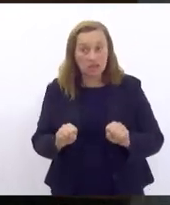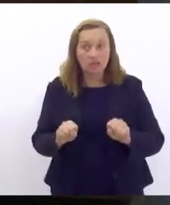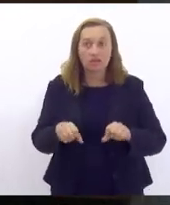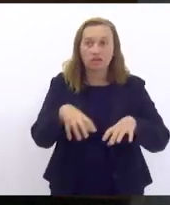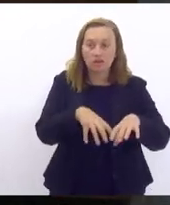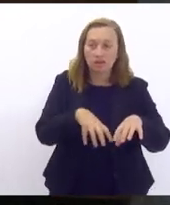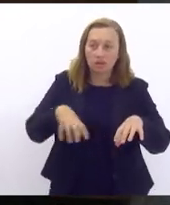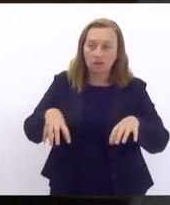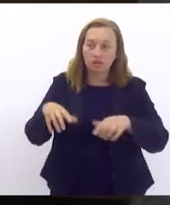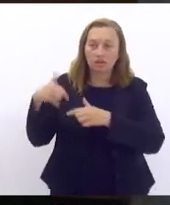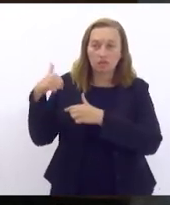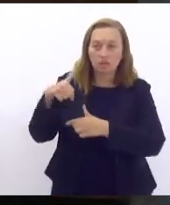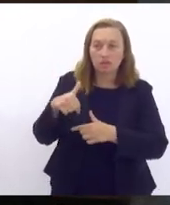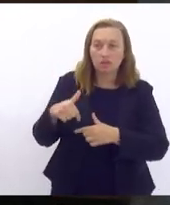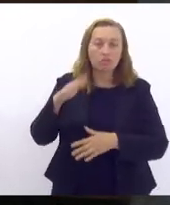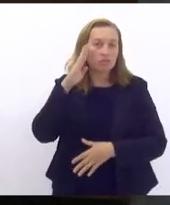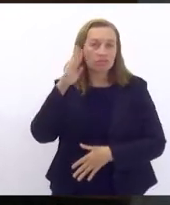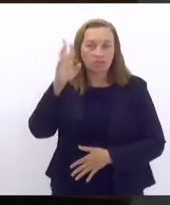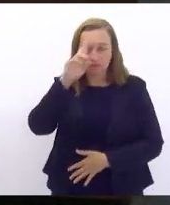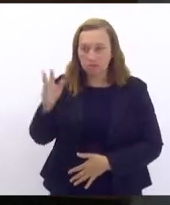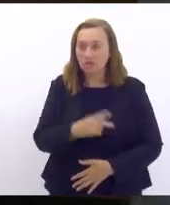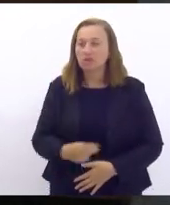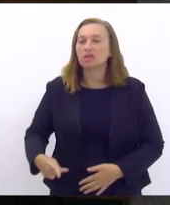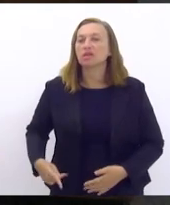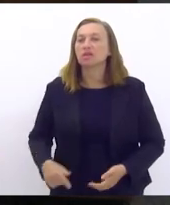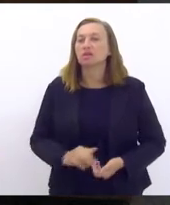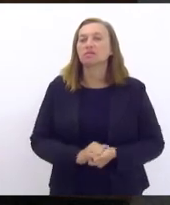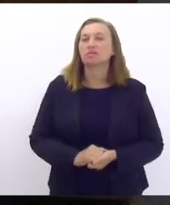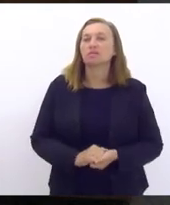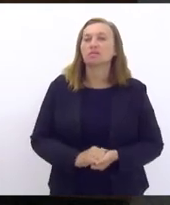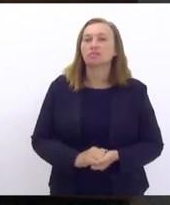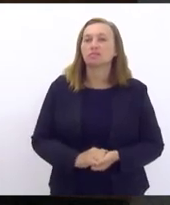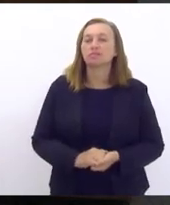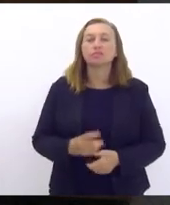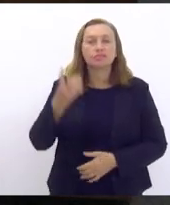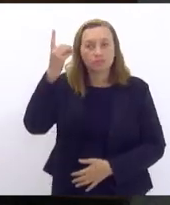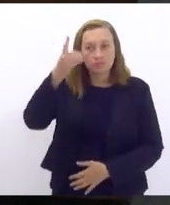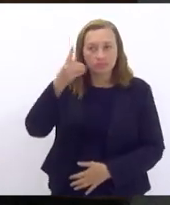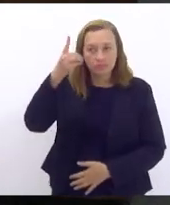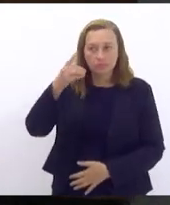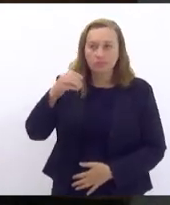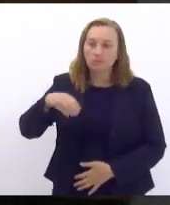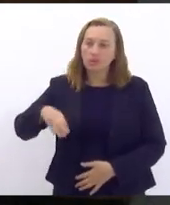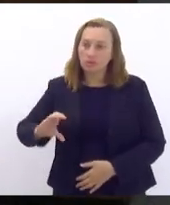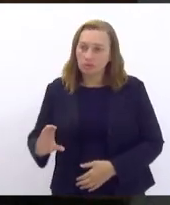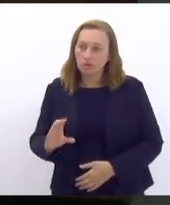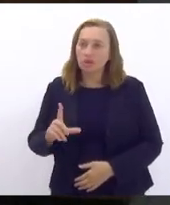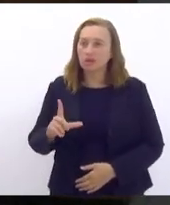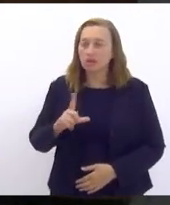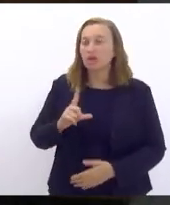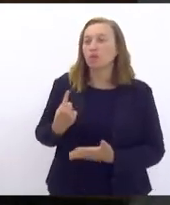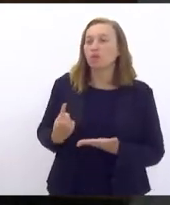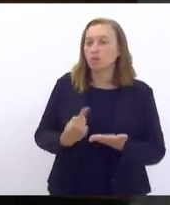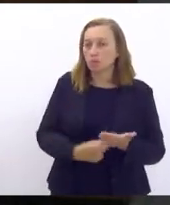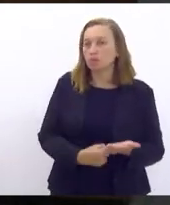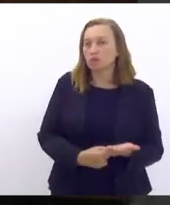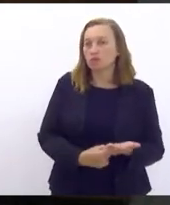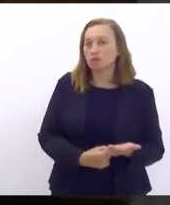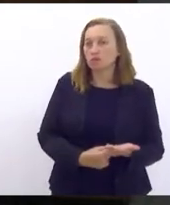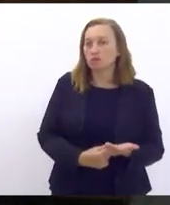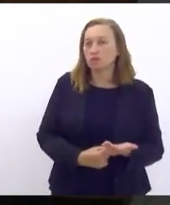de conservação. É fundamental, senhora presidenta, que o deputado, como Carlos Mink, que tem muito compromisso